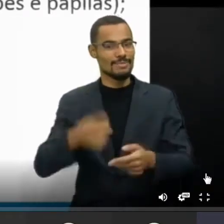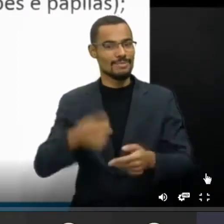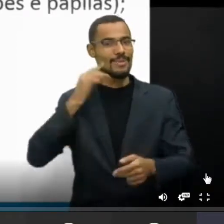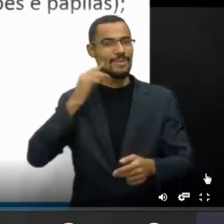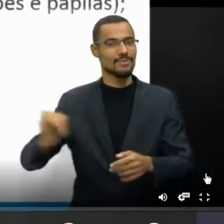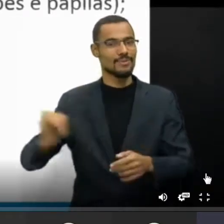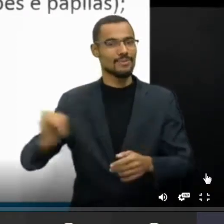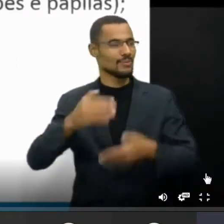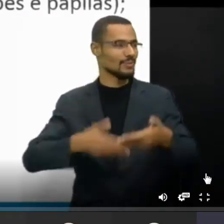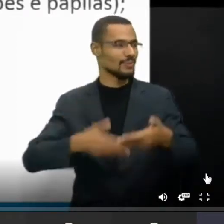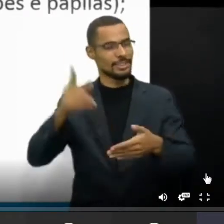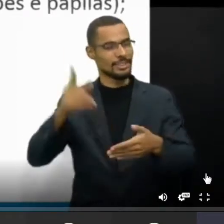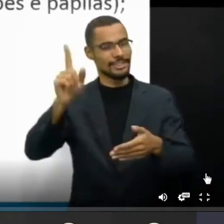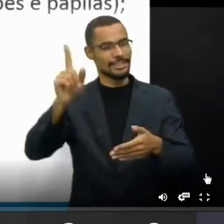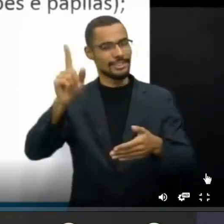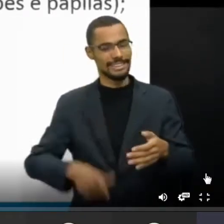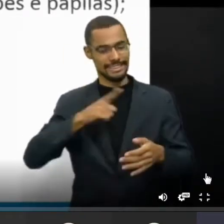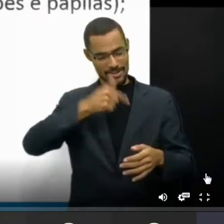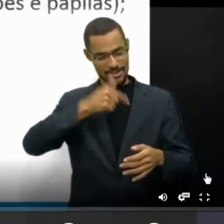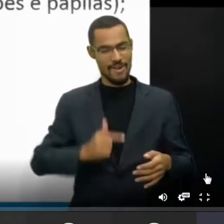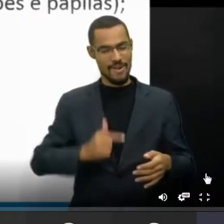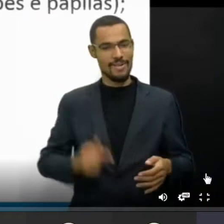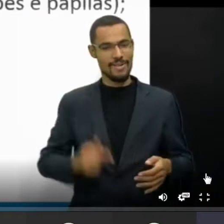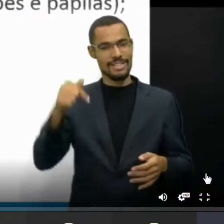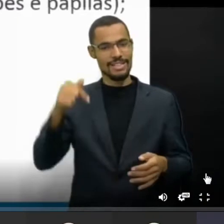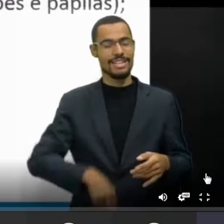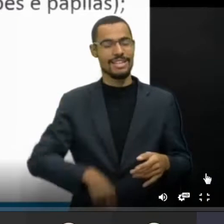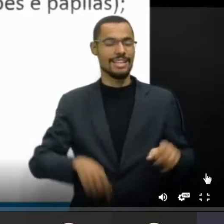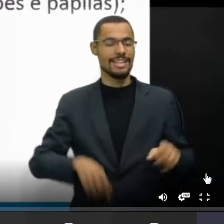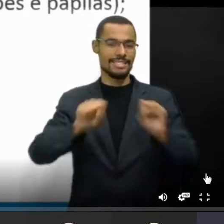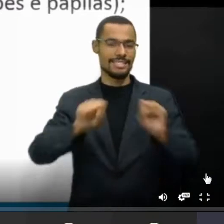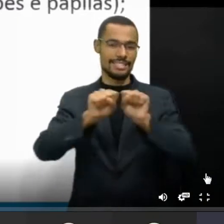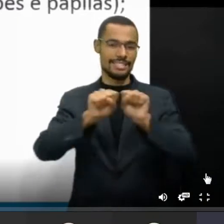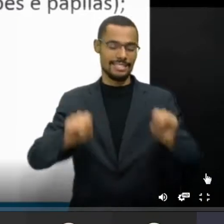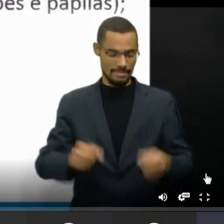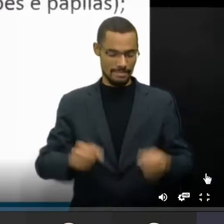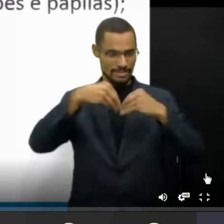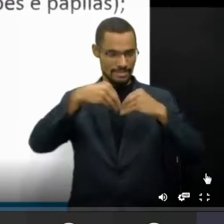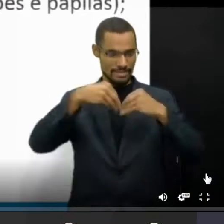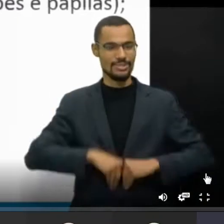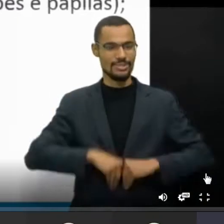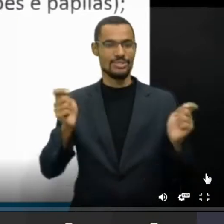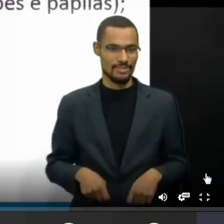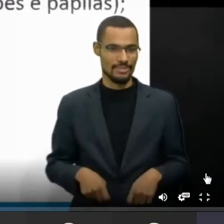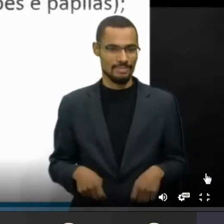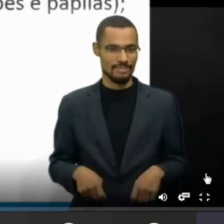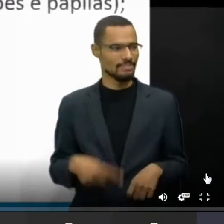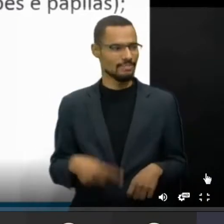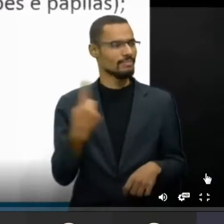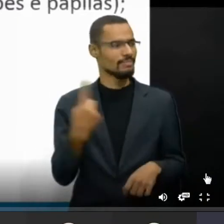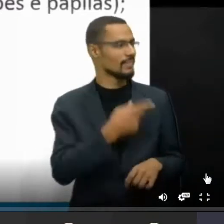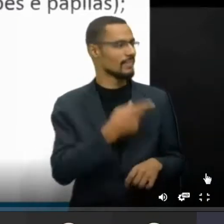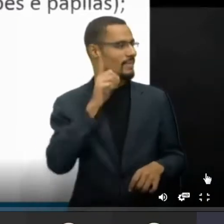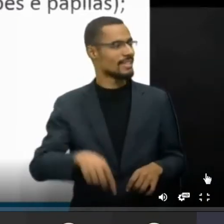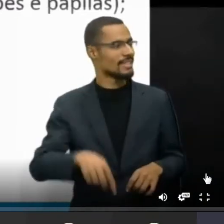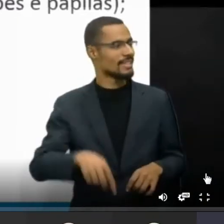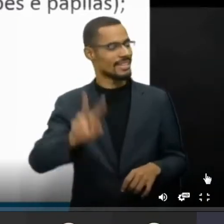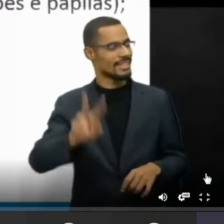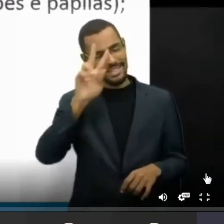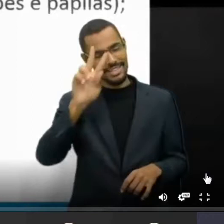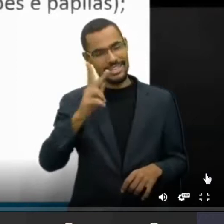funções dos órgãos e estruturas do sistema digestório. Então, quando a gente fala de